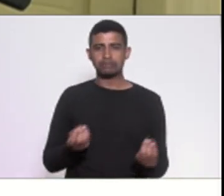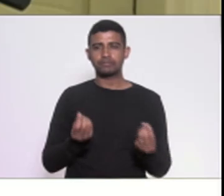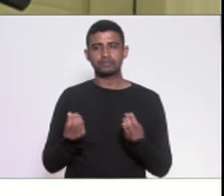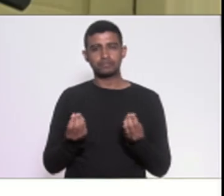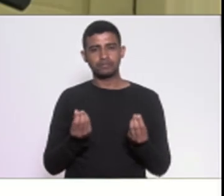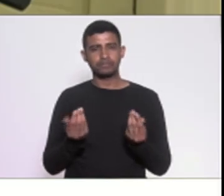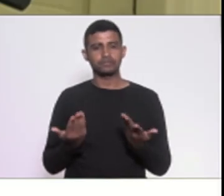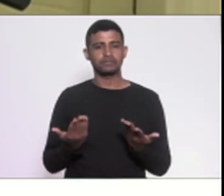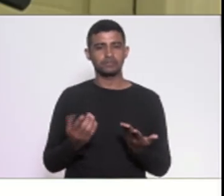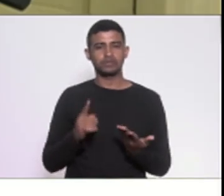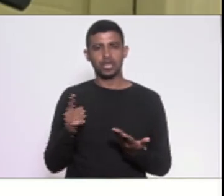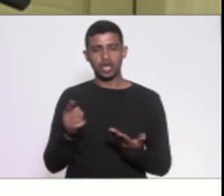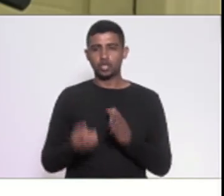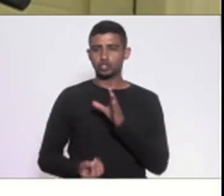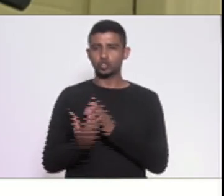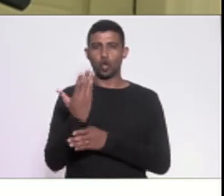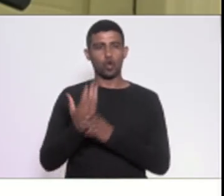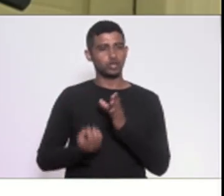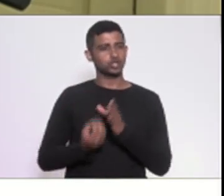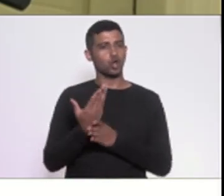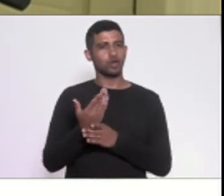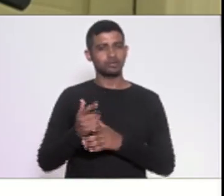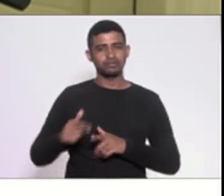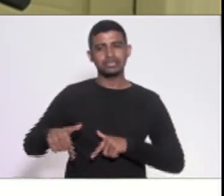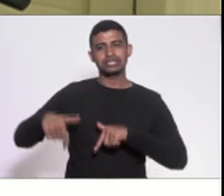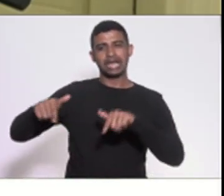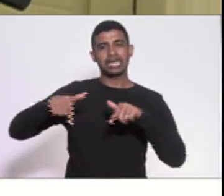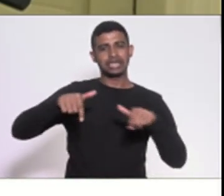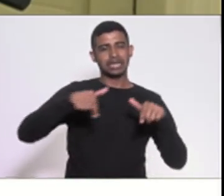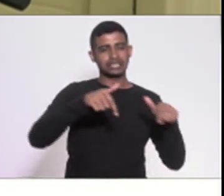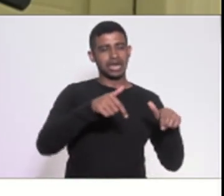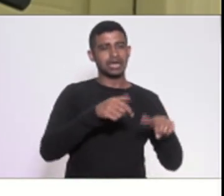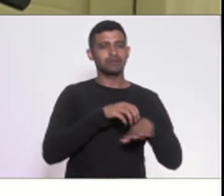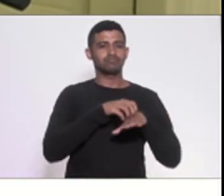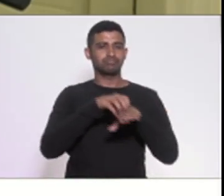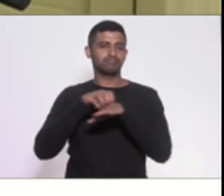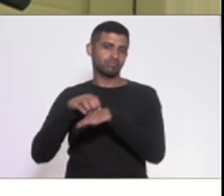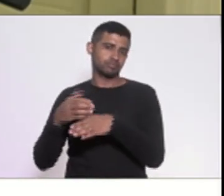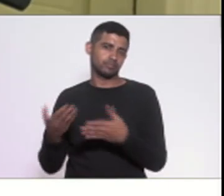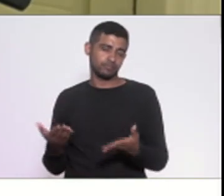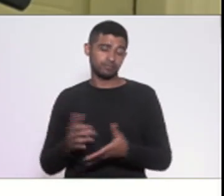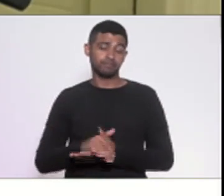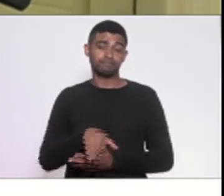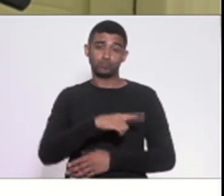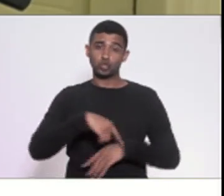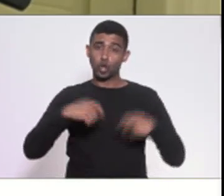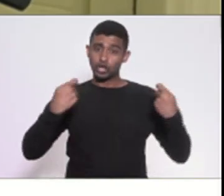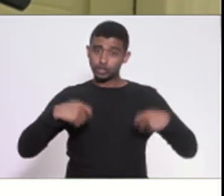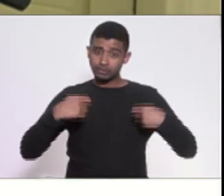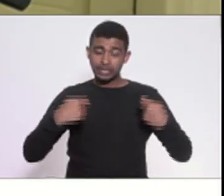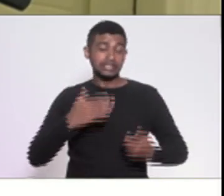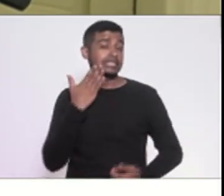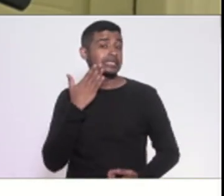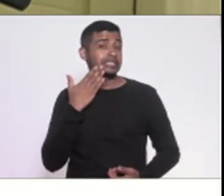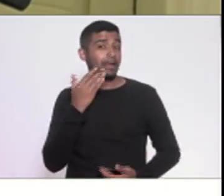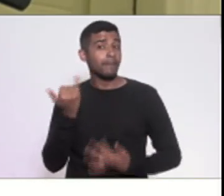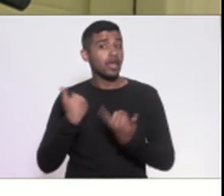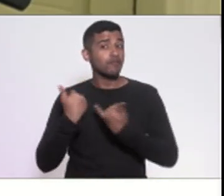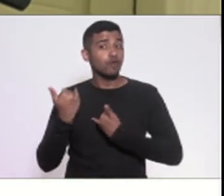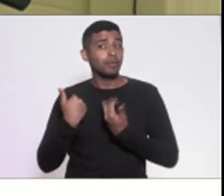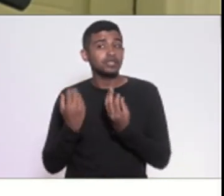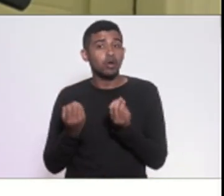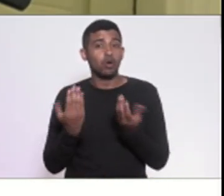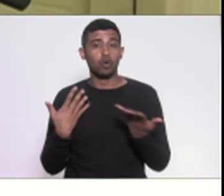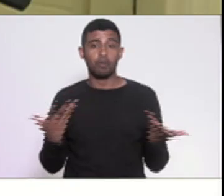bastante inauguração, né? Entrega dos carros. E a gente precisa se apropriar disso,